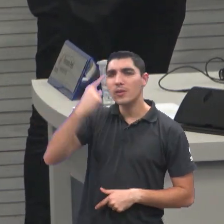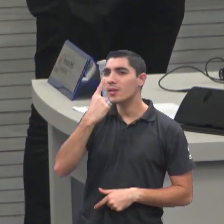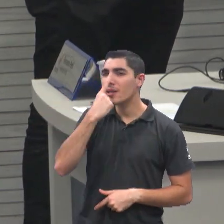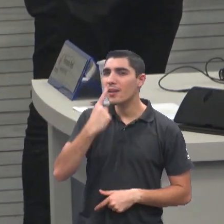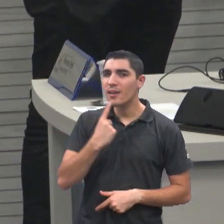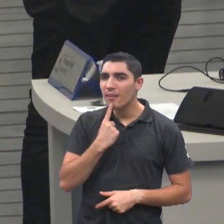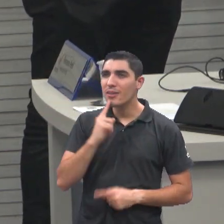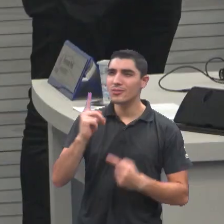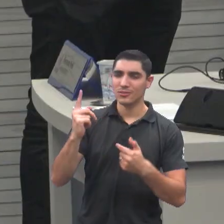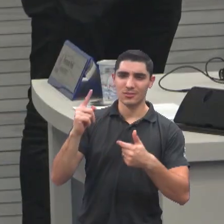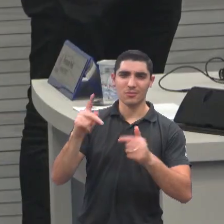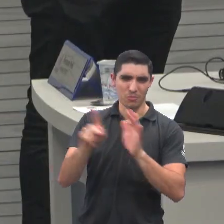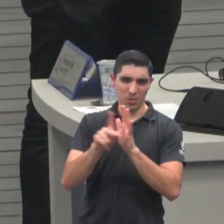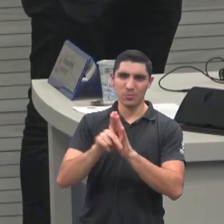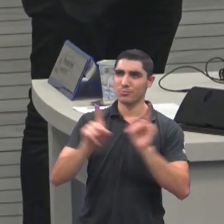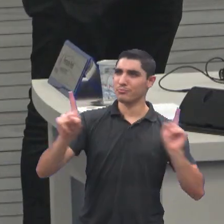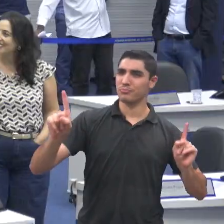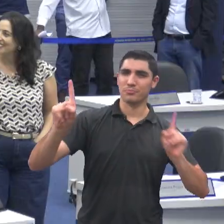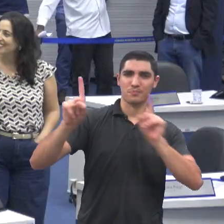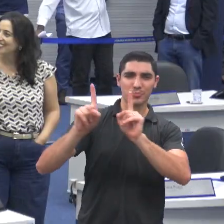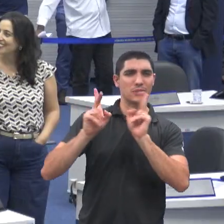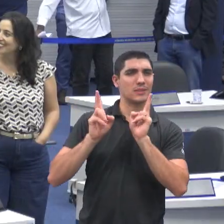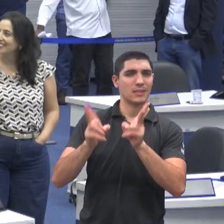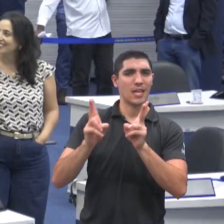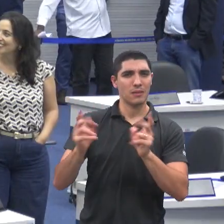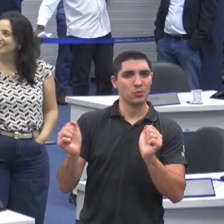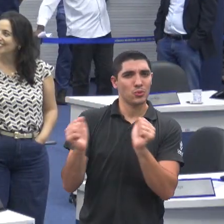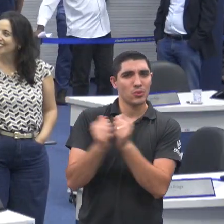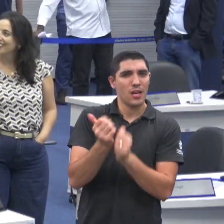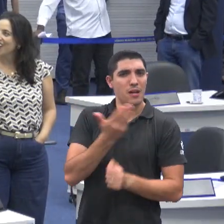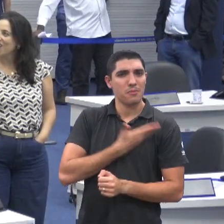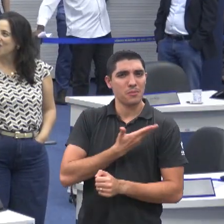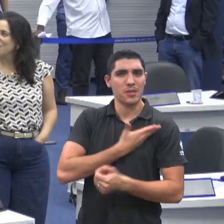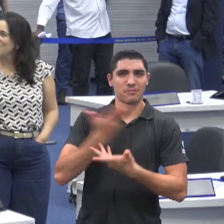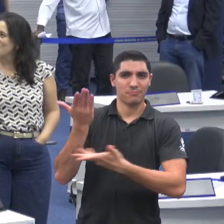uma caminhada aí com o Bruno em amizade, em companheirismo,